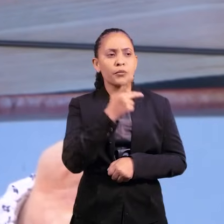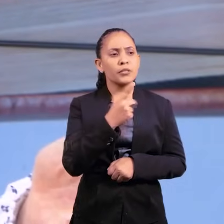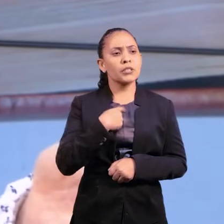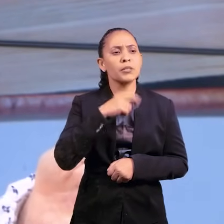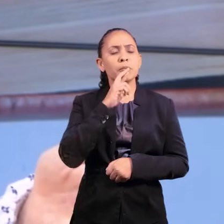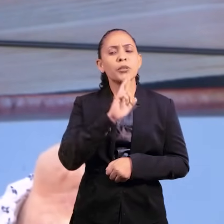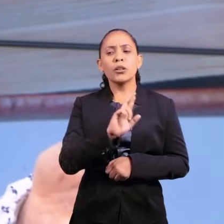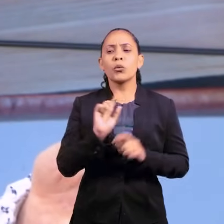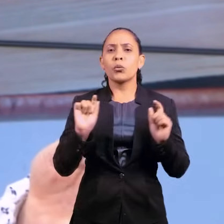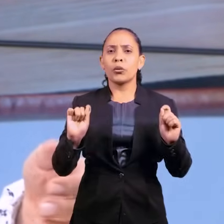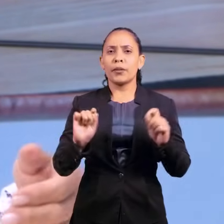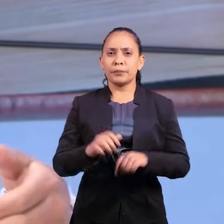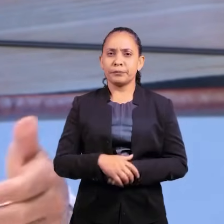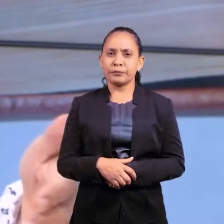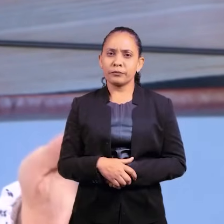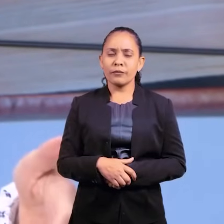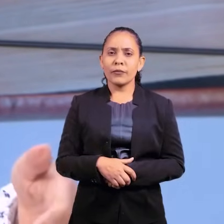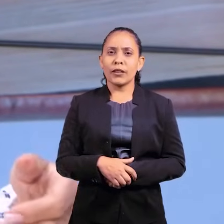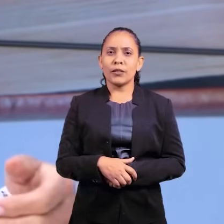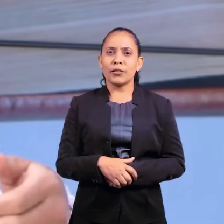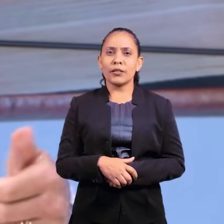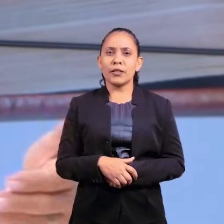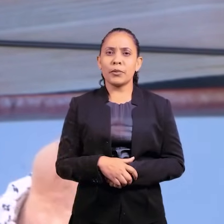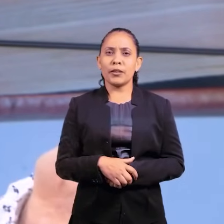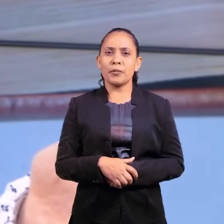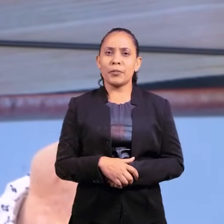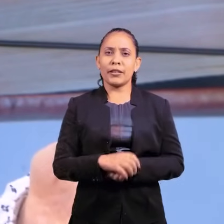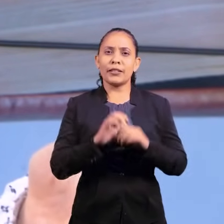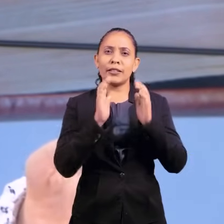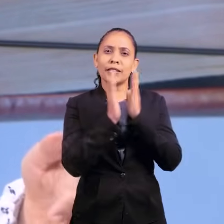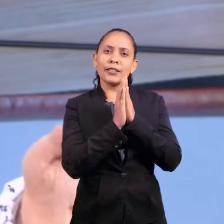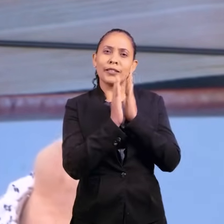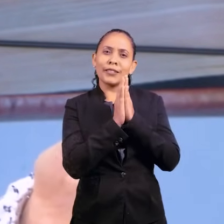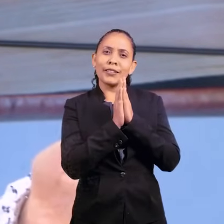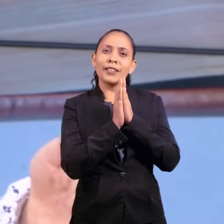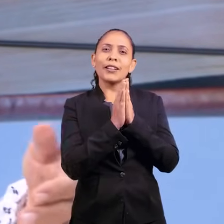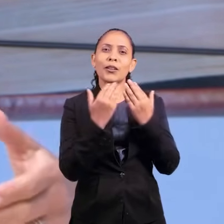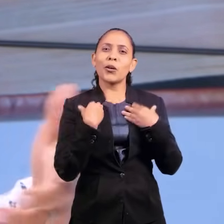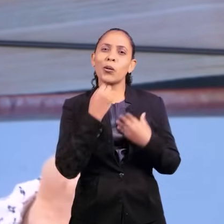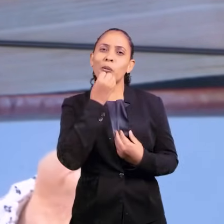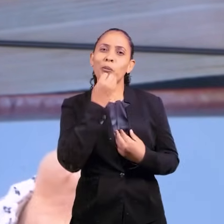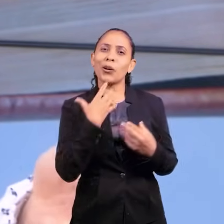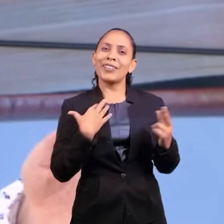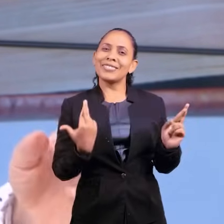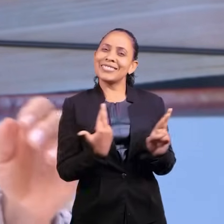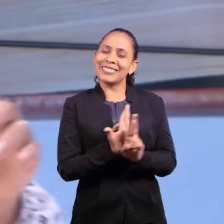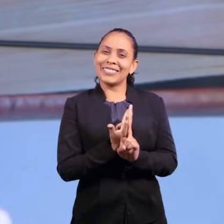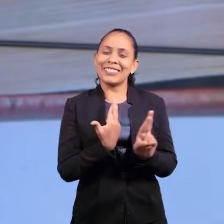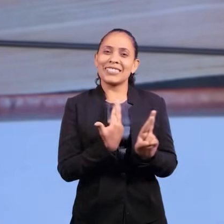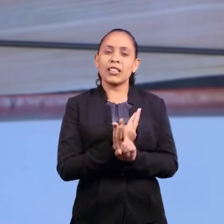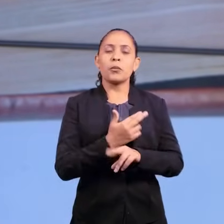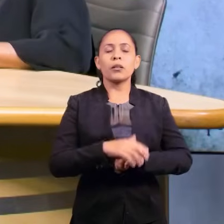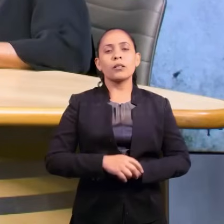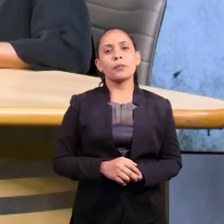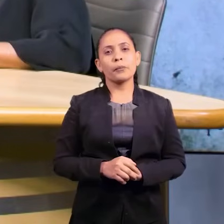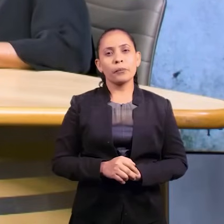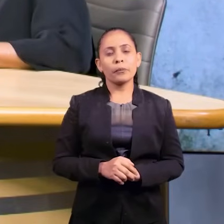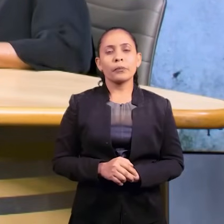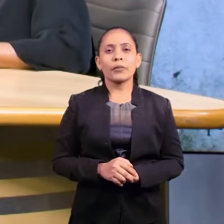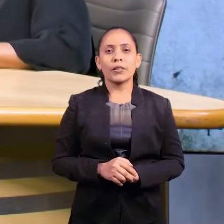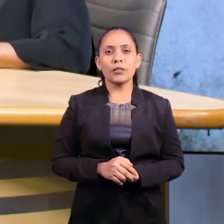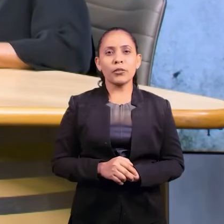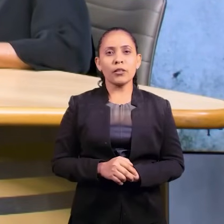respondeu assim, o que houve? Vamos orar? Vamos pedir ao Senhor uma bênção? Não está bom o relacionamento, porque o Senhor vai abençoar. É